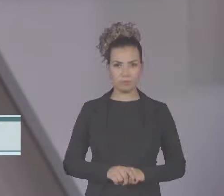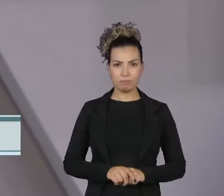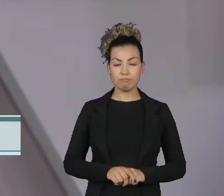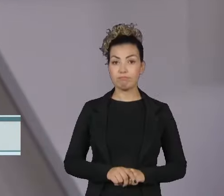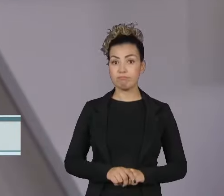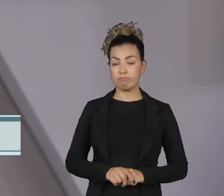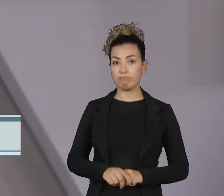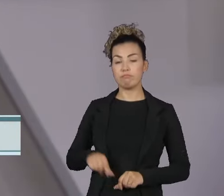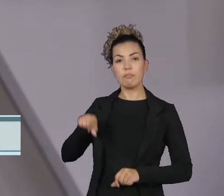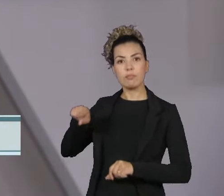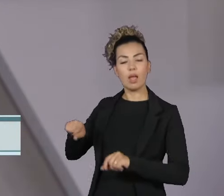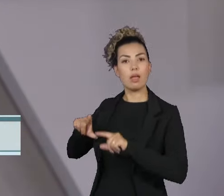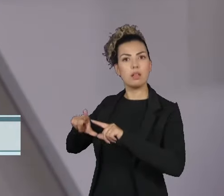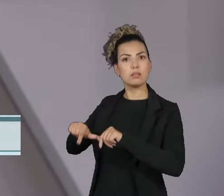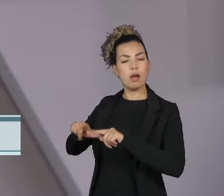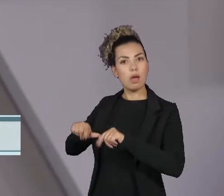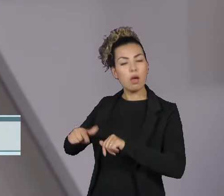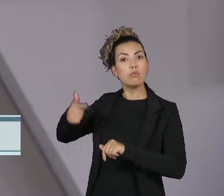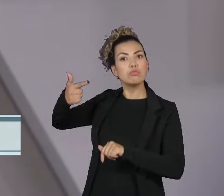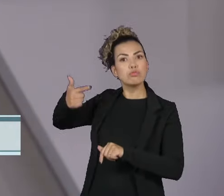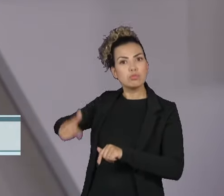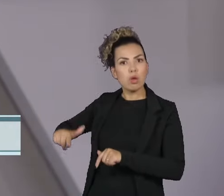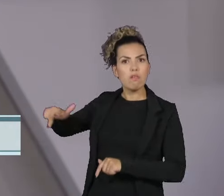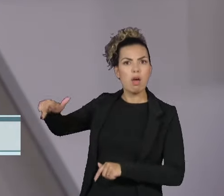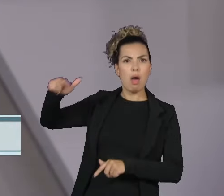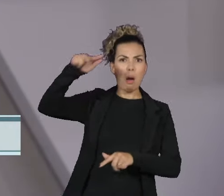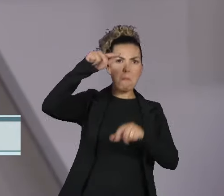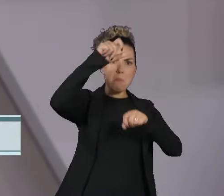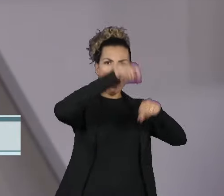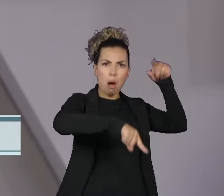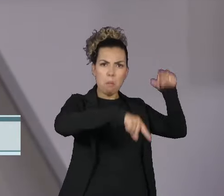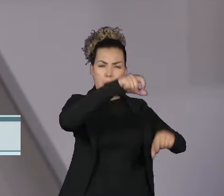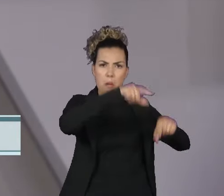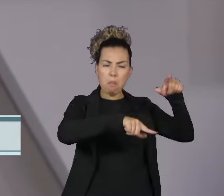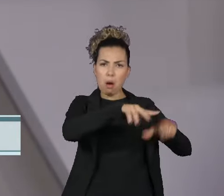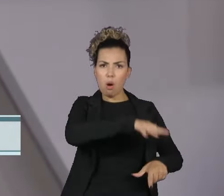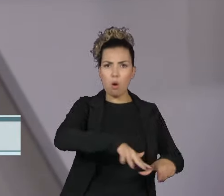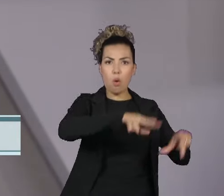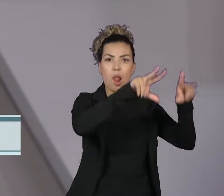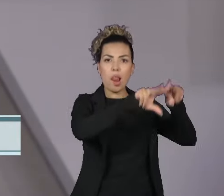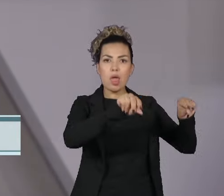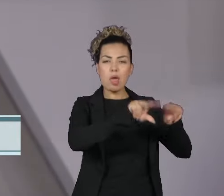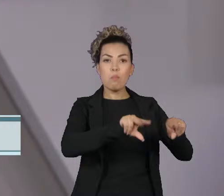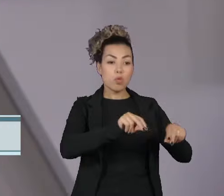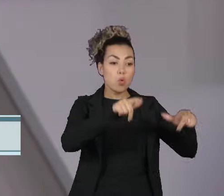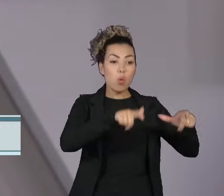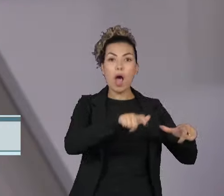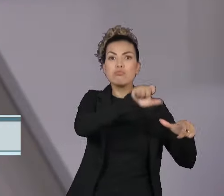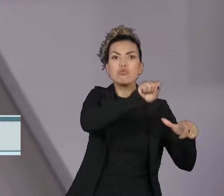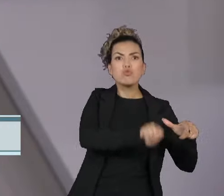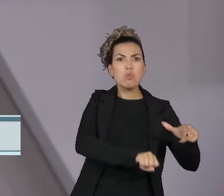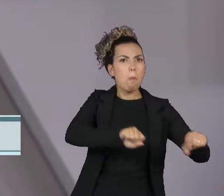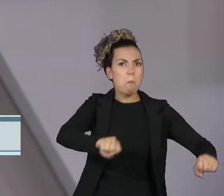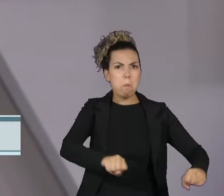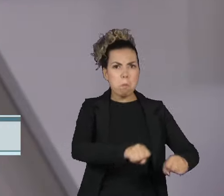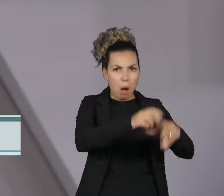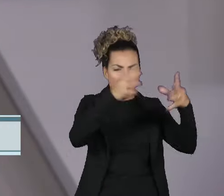Israel voltou a atacar o Líbano, agora pela manhã, atingindo o sul da capital Beirute. O número de mortos sobe